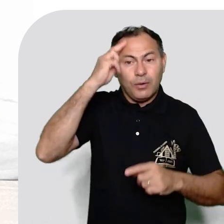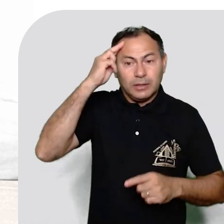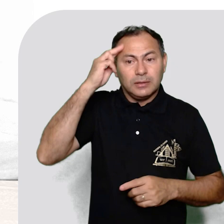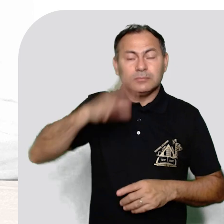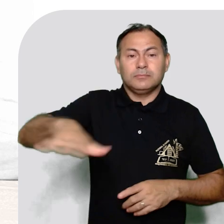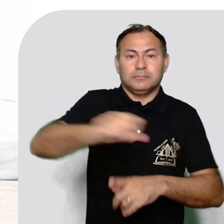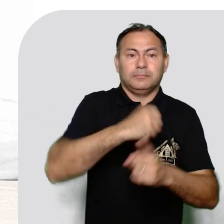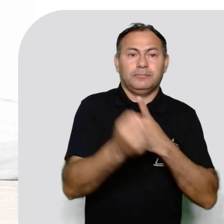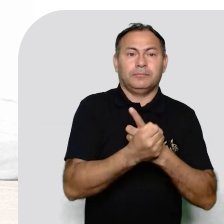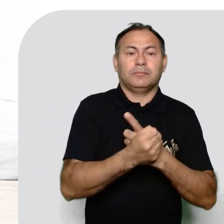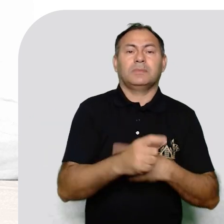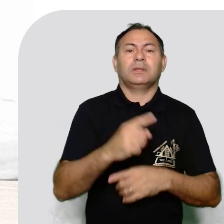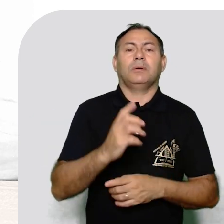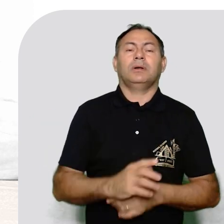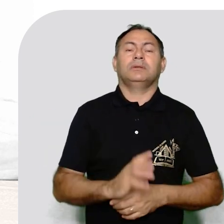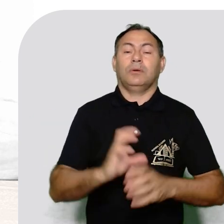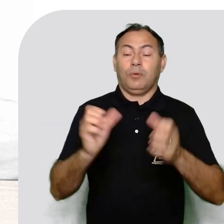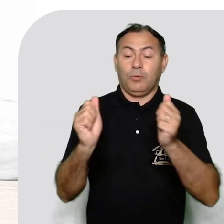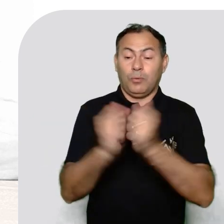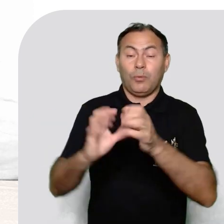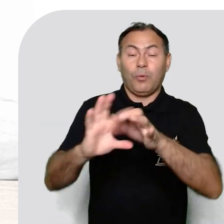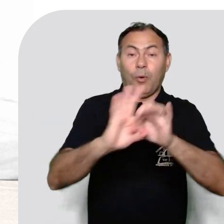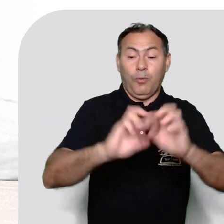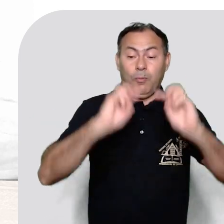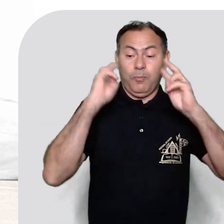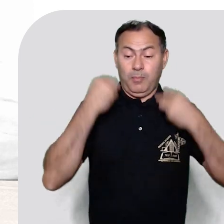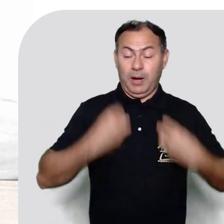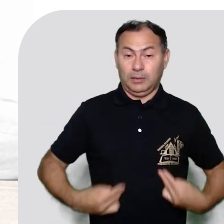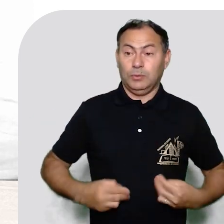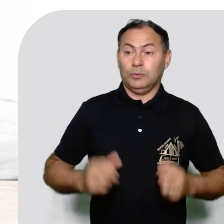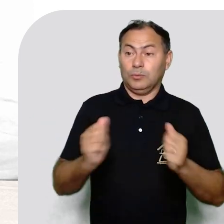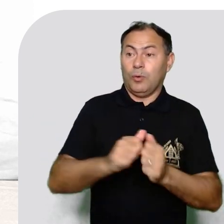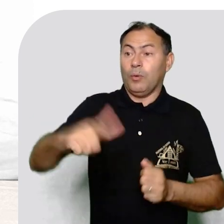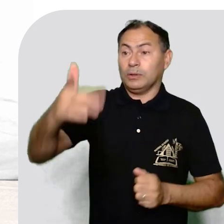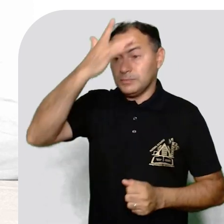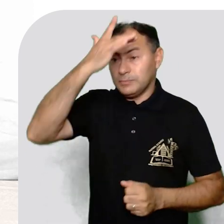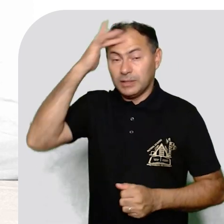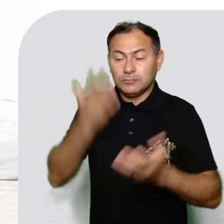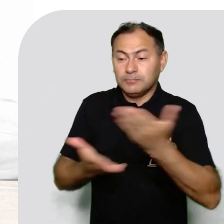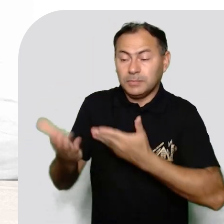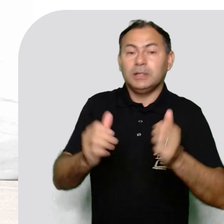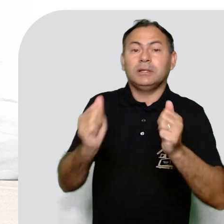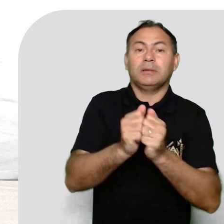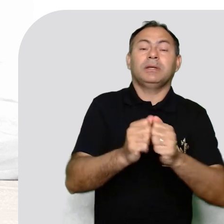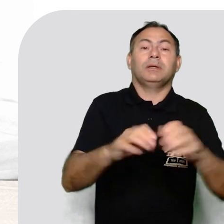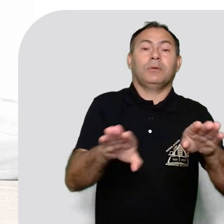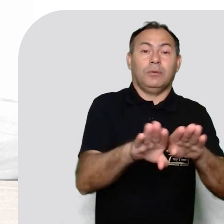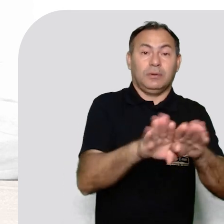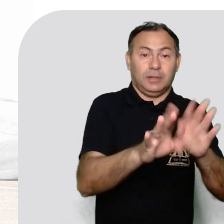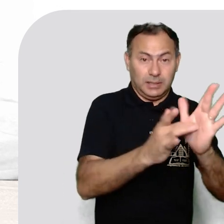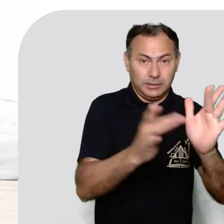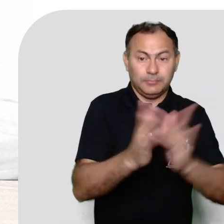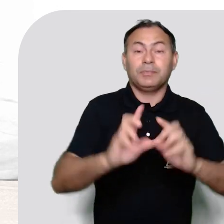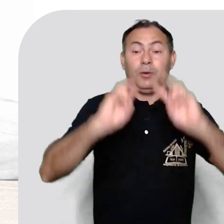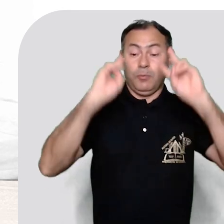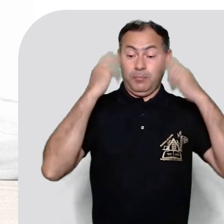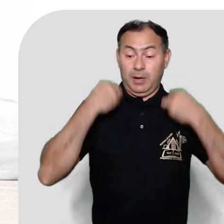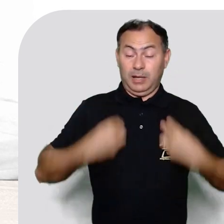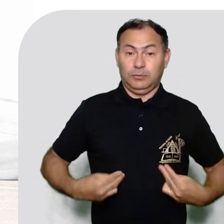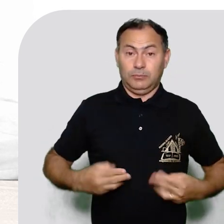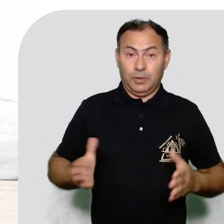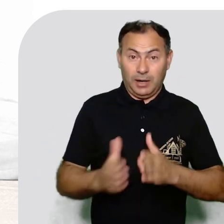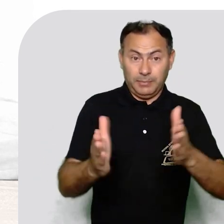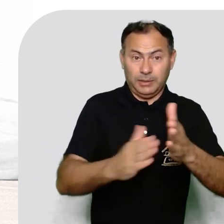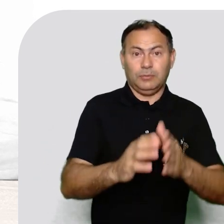daquela sociedade onde somos co-humanos com os outros humanos e co-humanos com Cristo. O humano é o caminho,